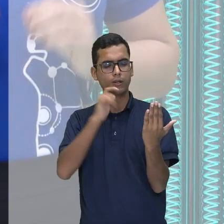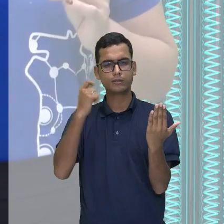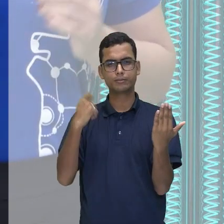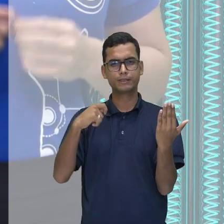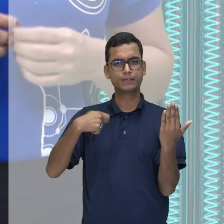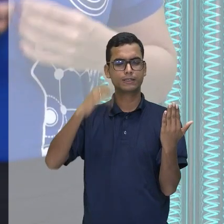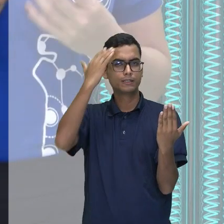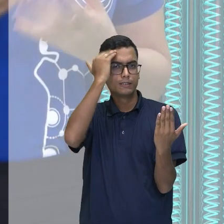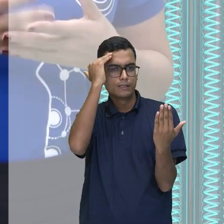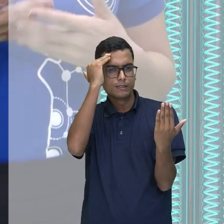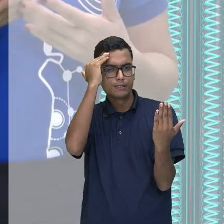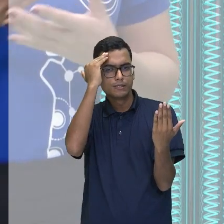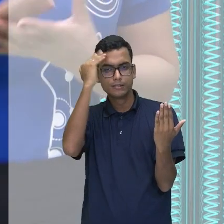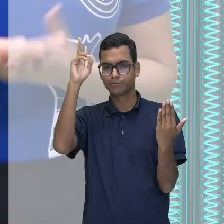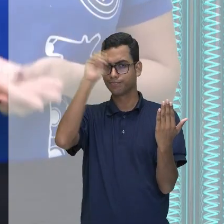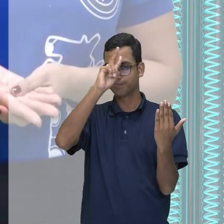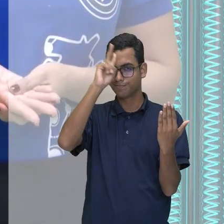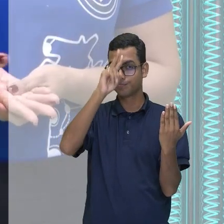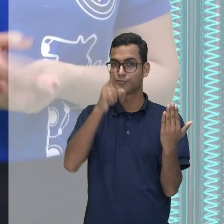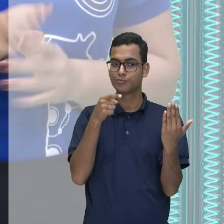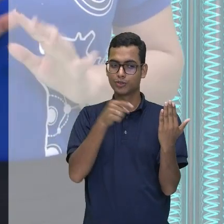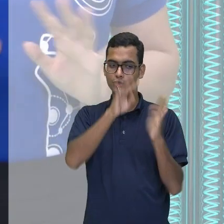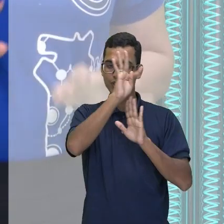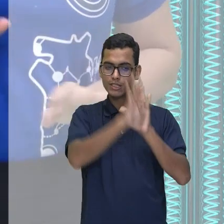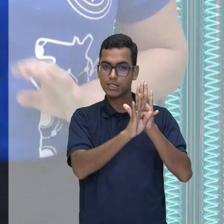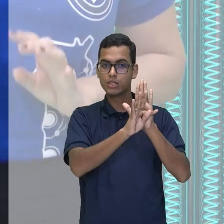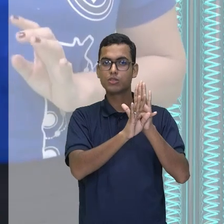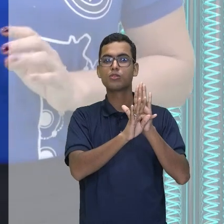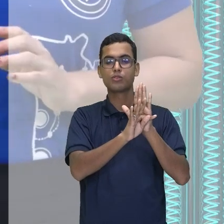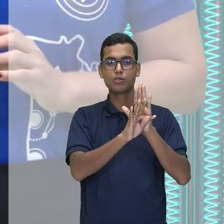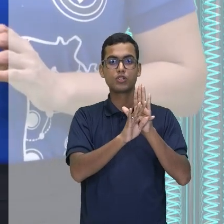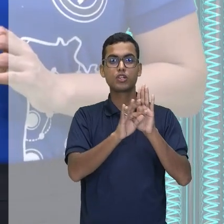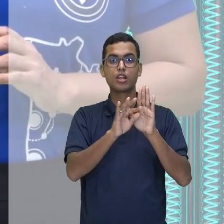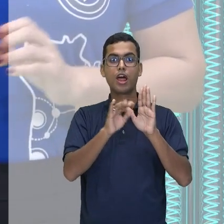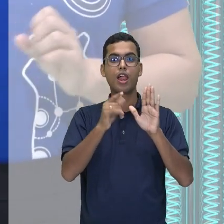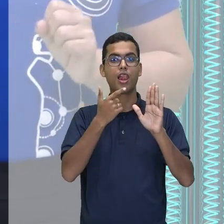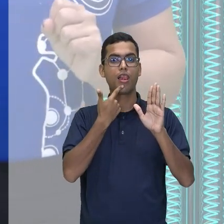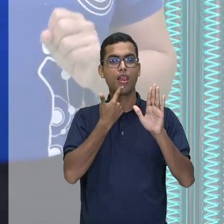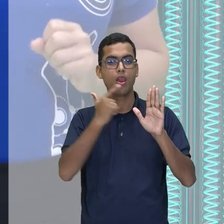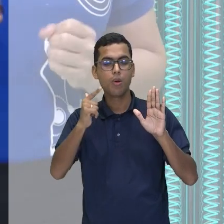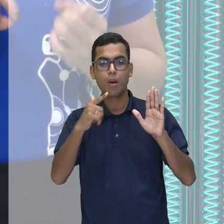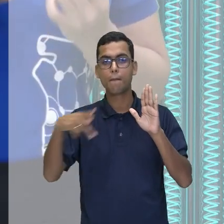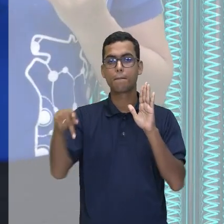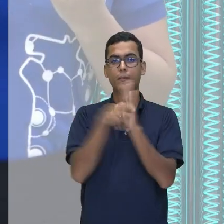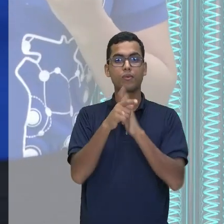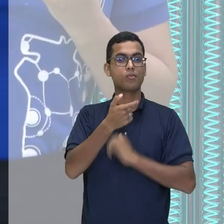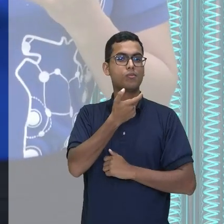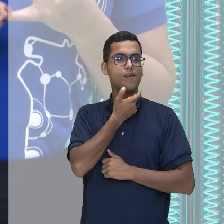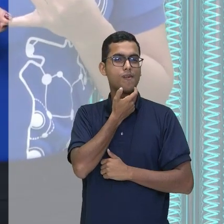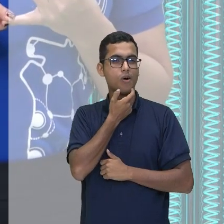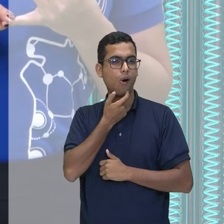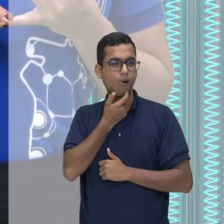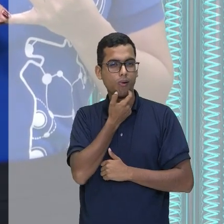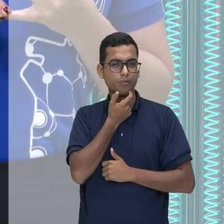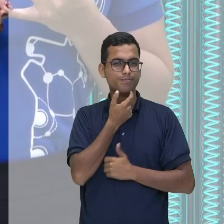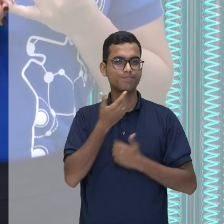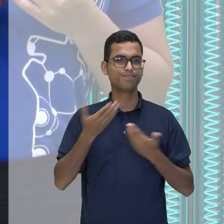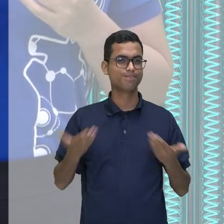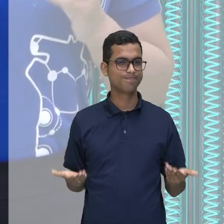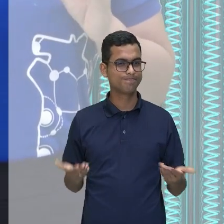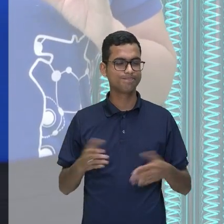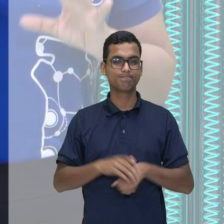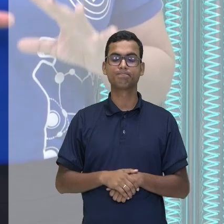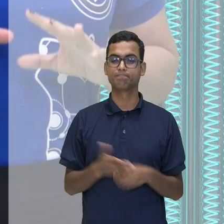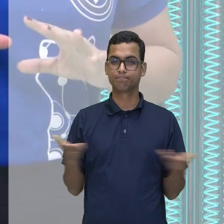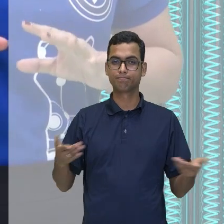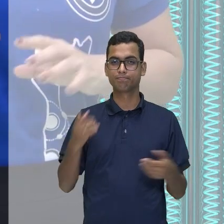que o texto está todo em inglês. O que a gente vai fazer? Vamos lá. Vamos observar o título, tá?